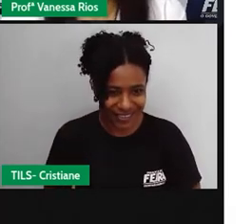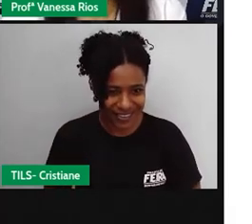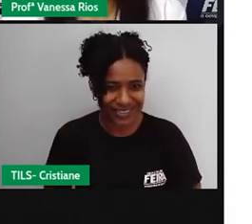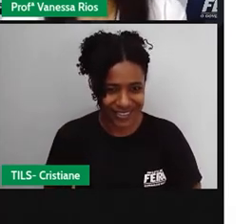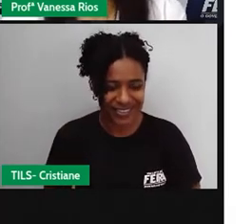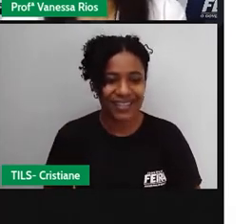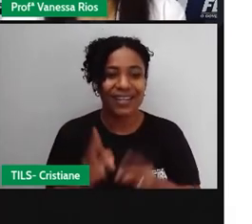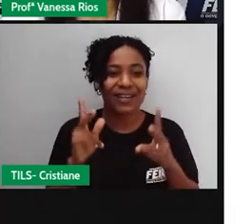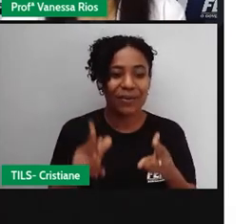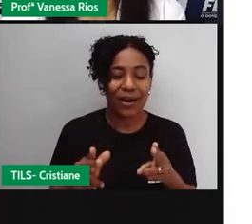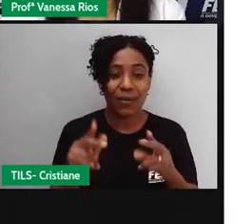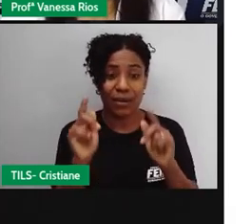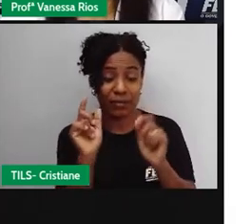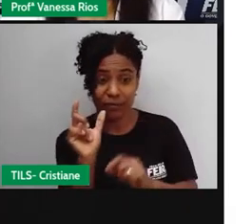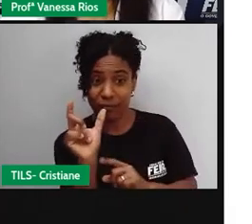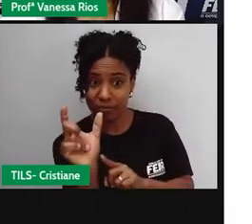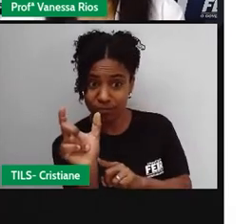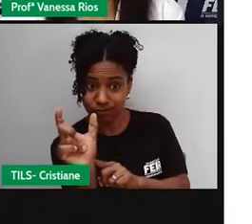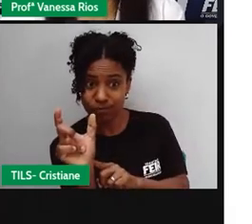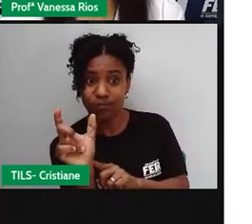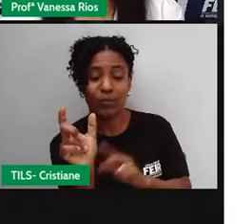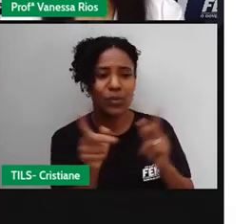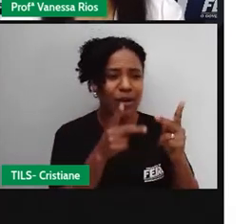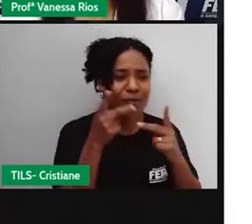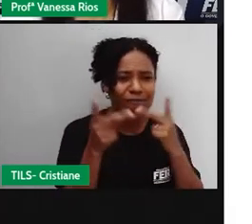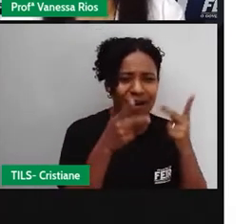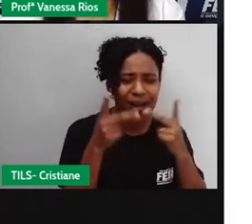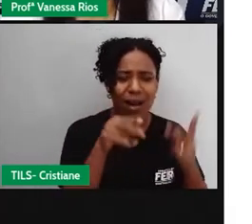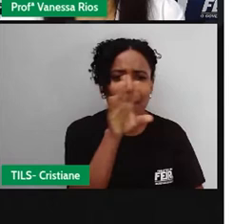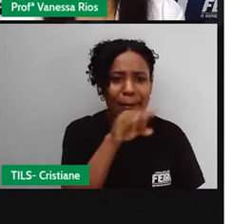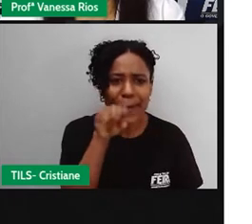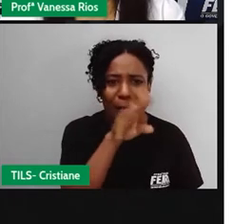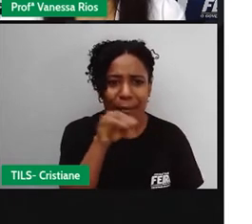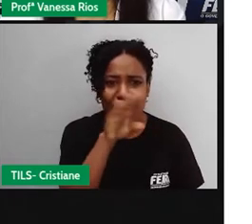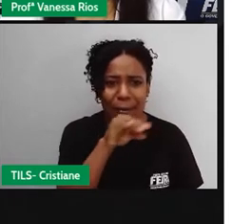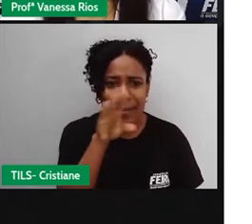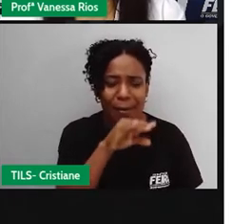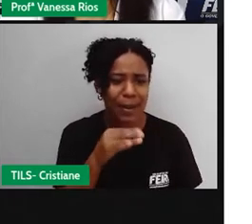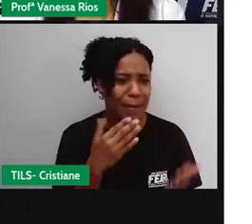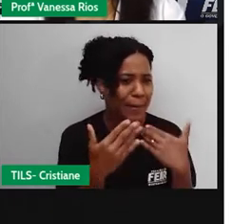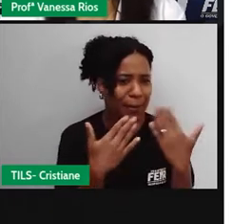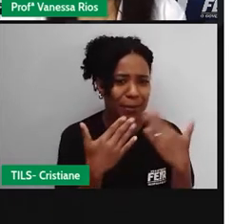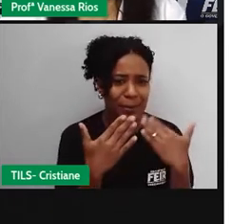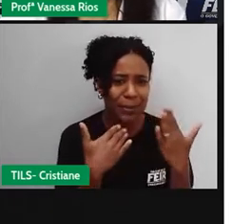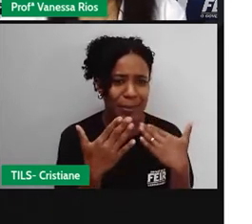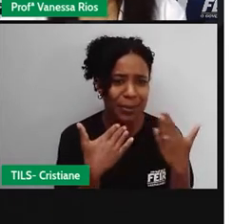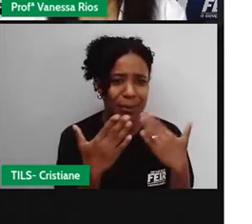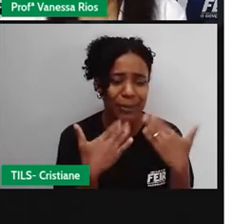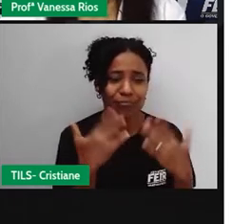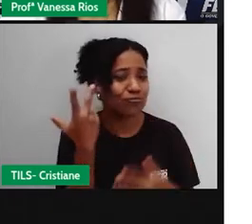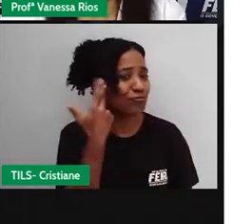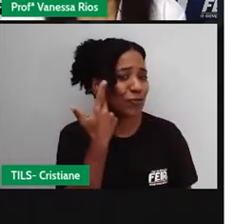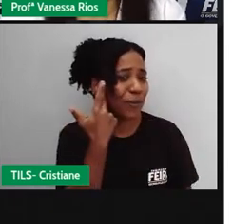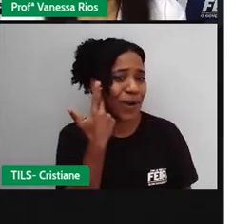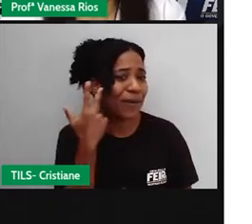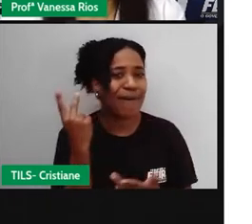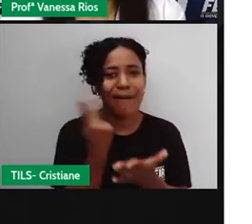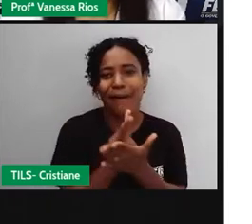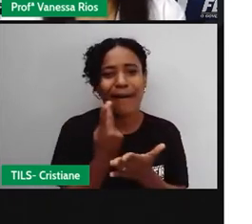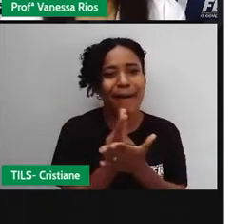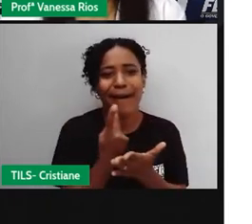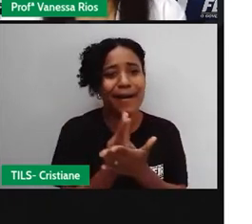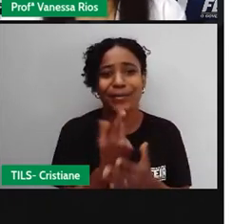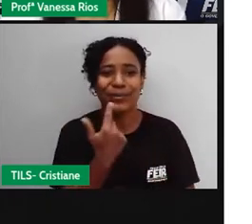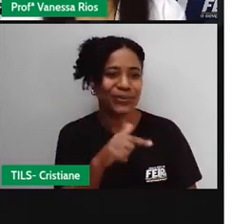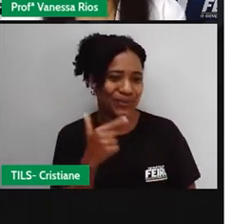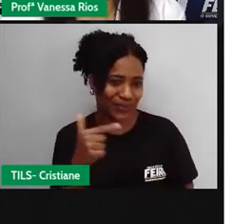pessoas falam informalmente umas com as outras no Nordeste. E aí a gente não considera errado, né? A gente